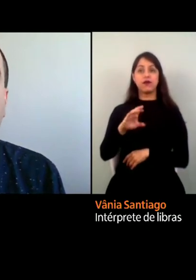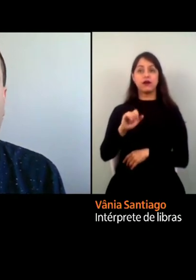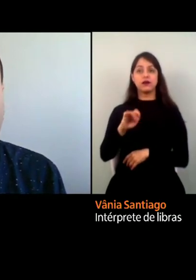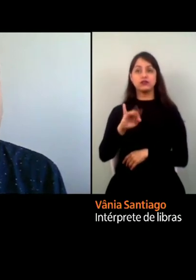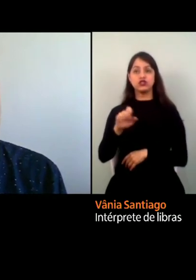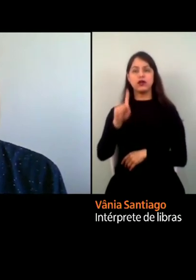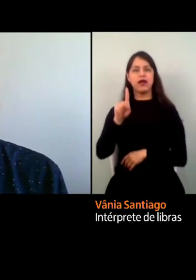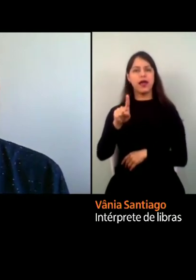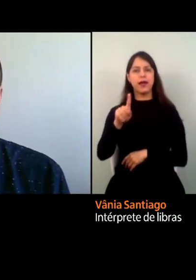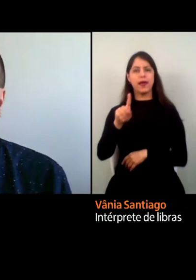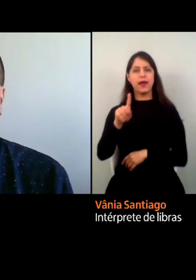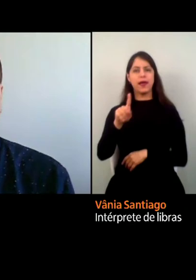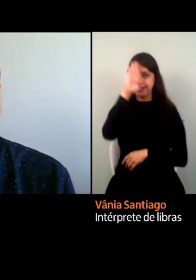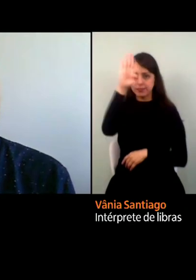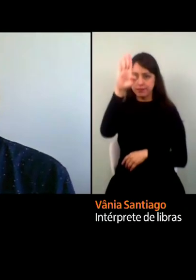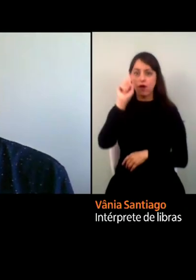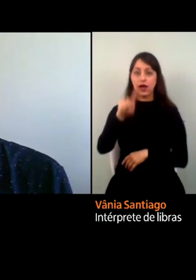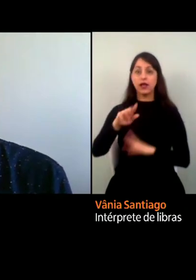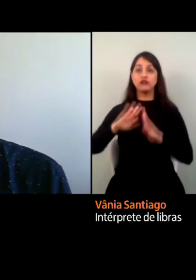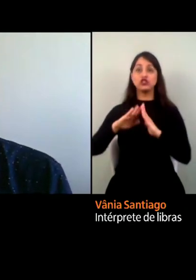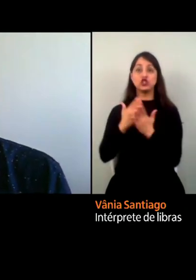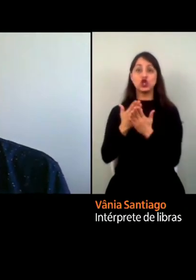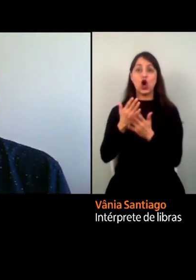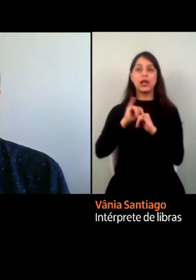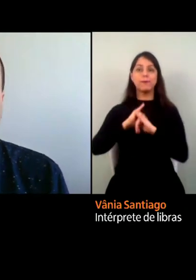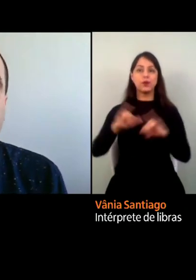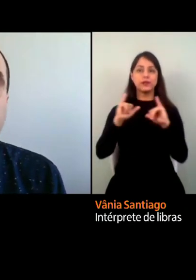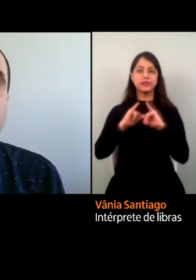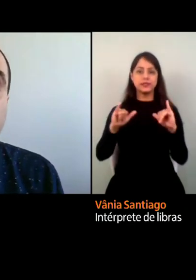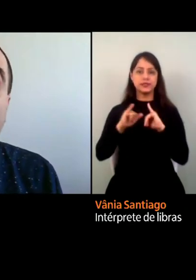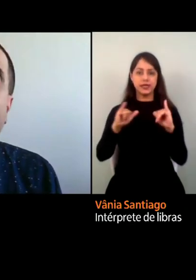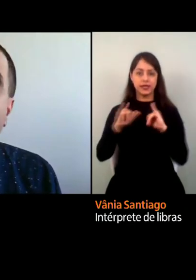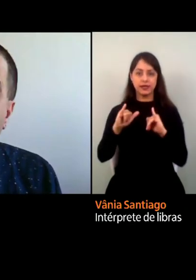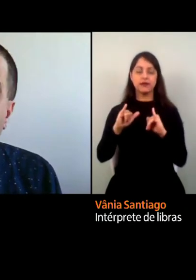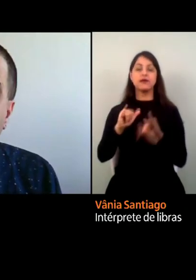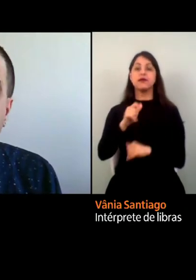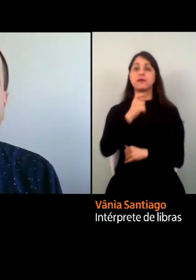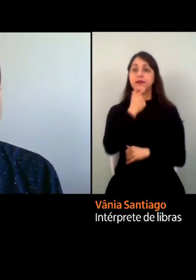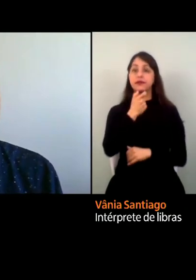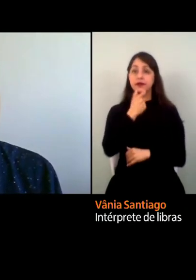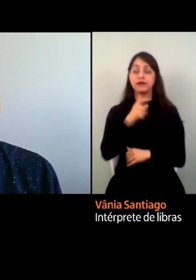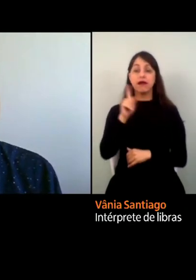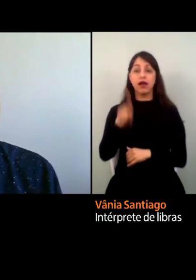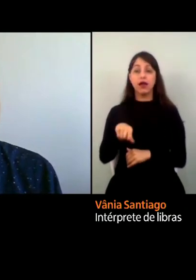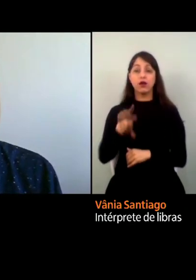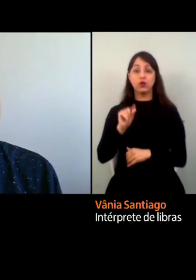General Post Office, o famoso GPO, onde dirigiu Cold Face, em